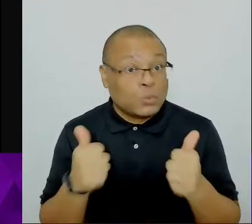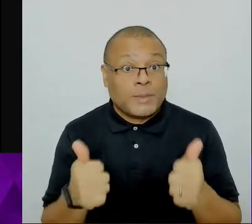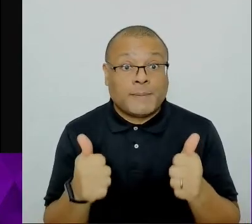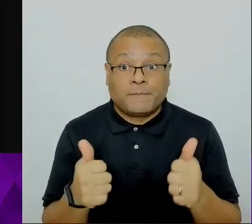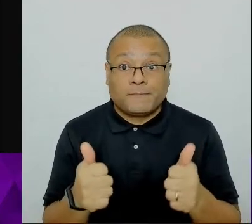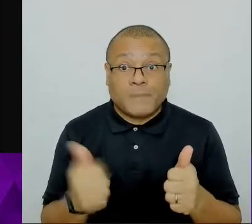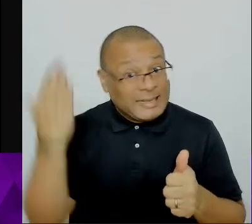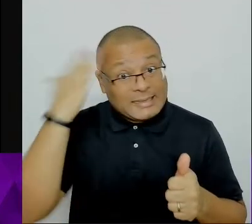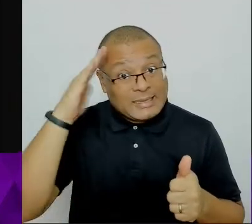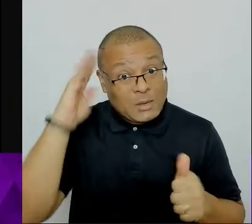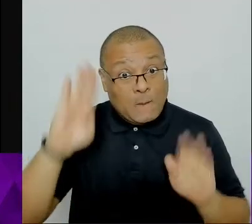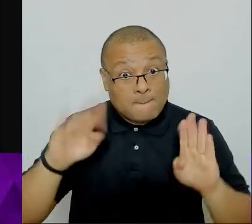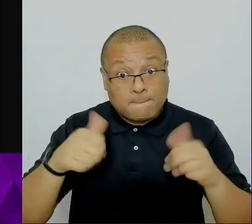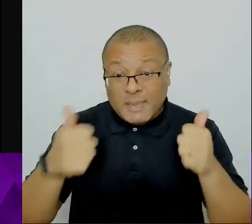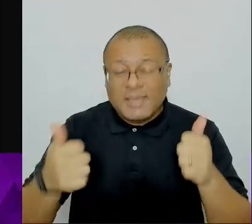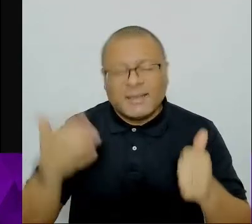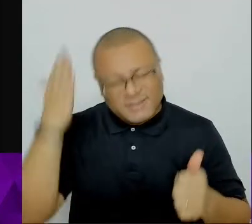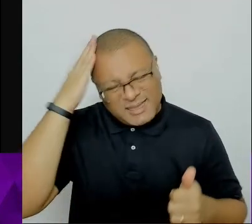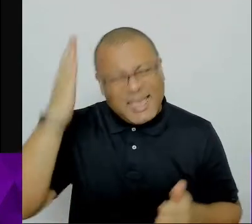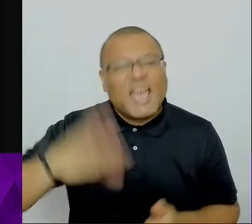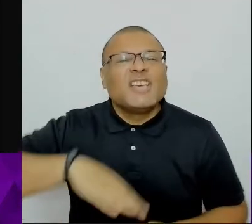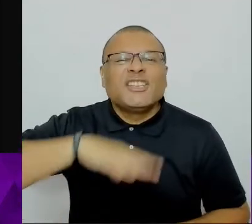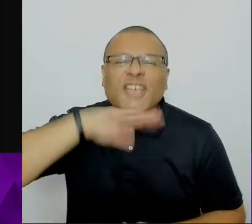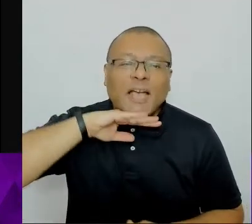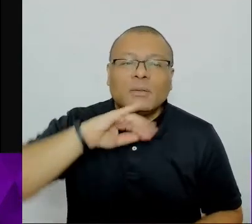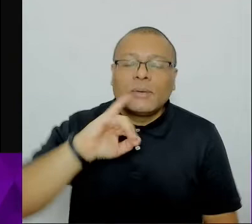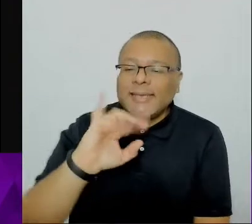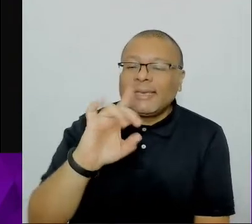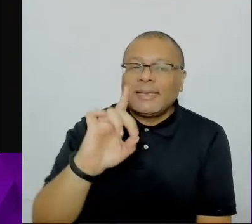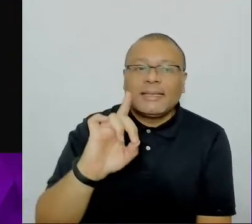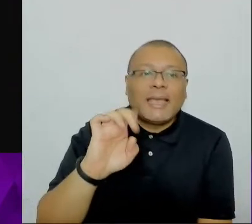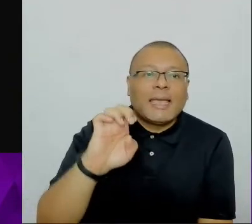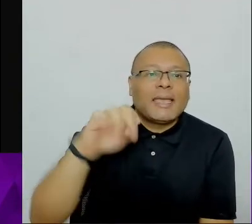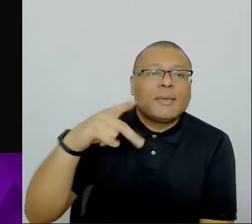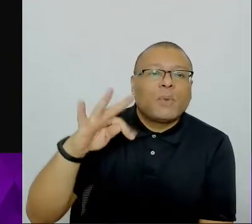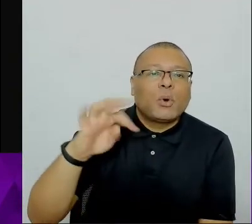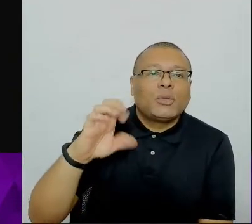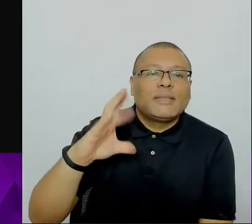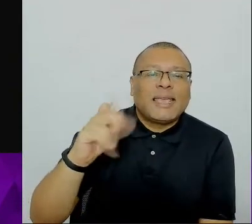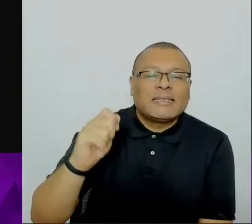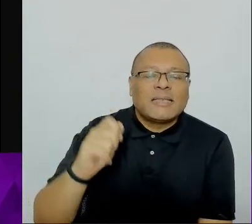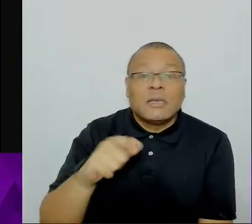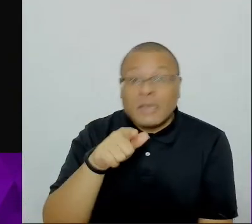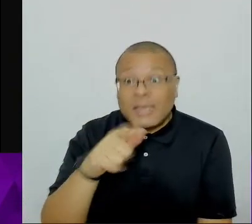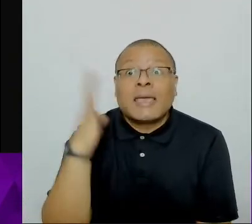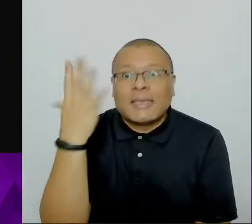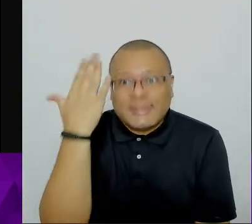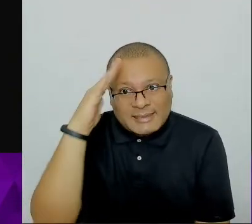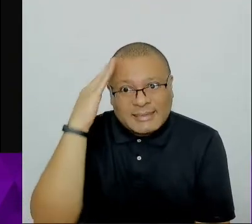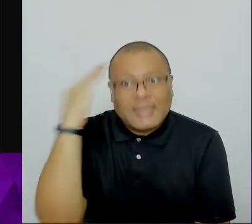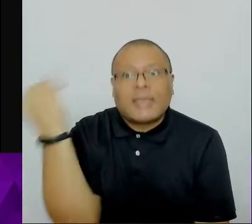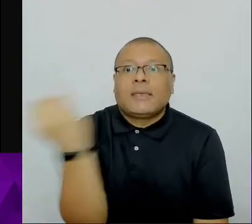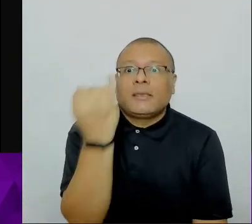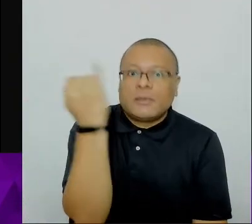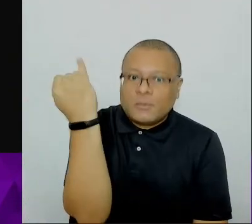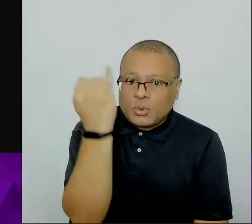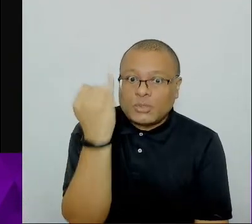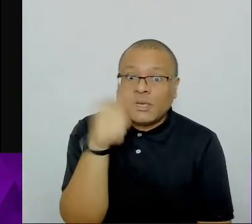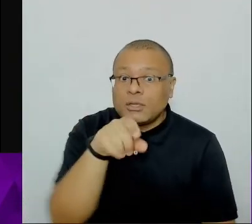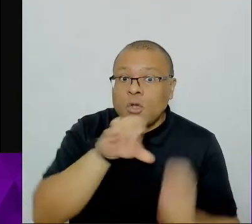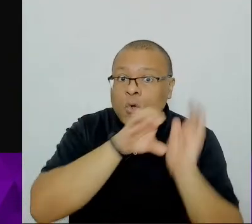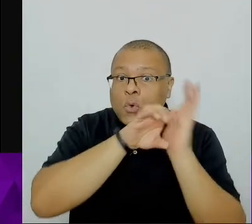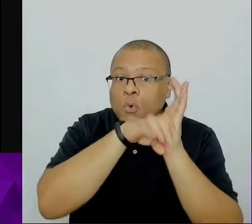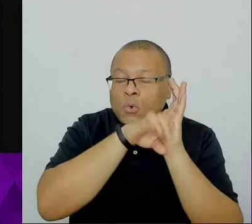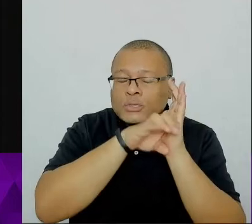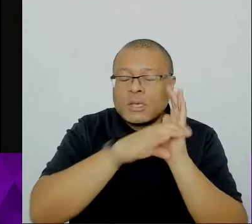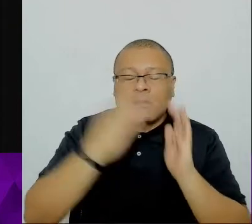entendendo a idempotência? Eu sei que é chato de entender e às vezes não faz muito sentido, mas é super importante a gente seguir esse conceito, porque deixa a